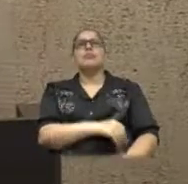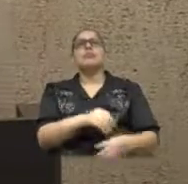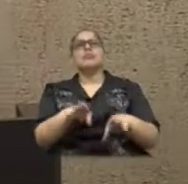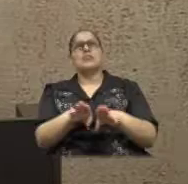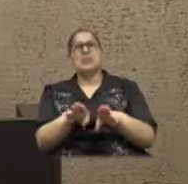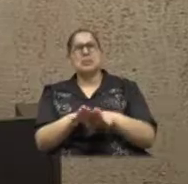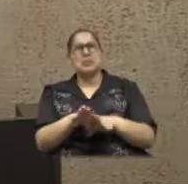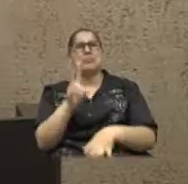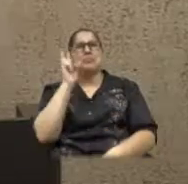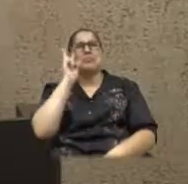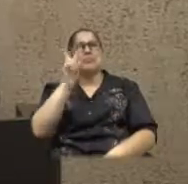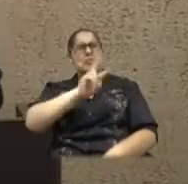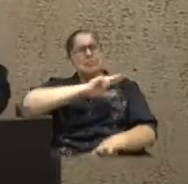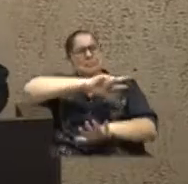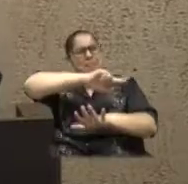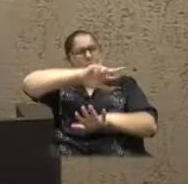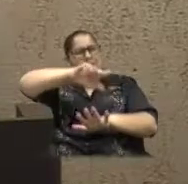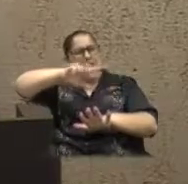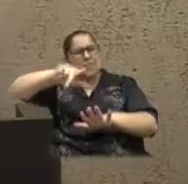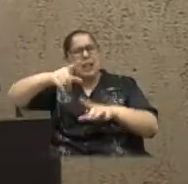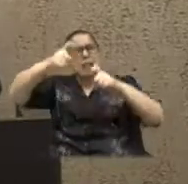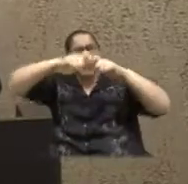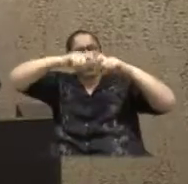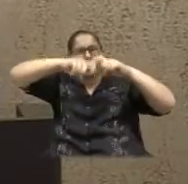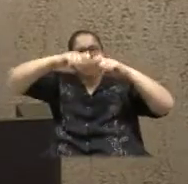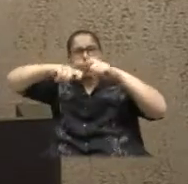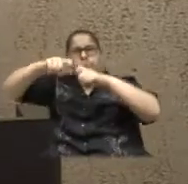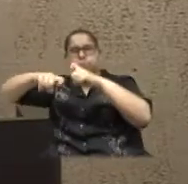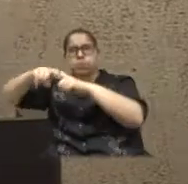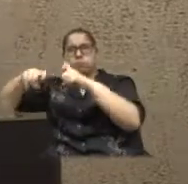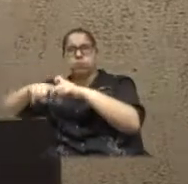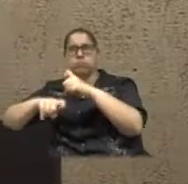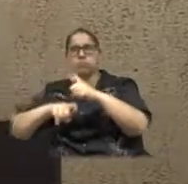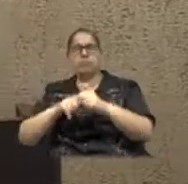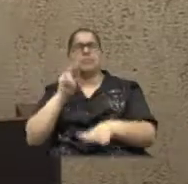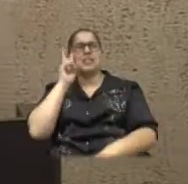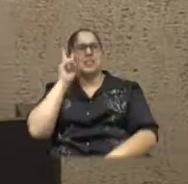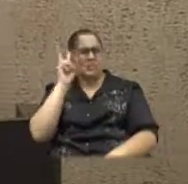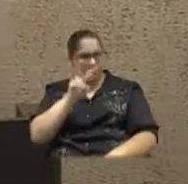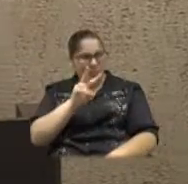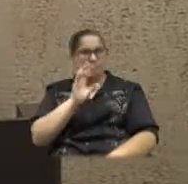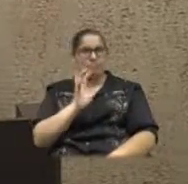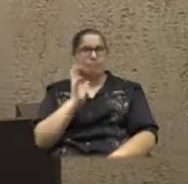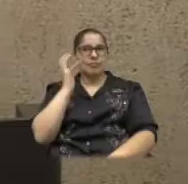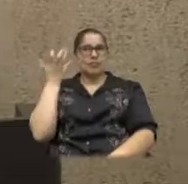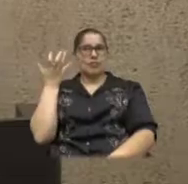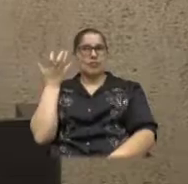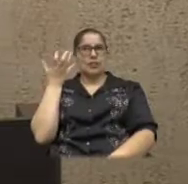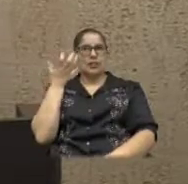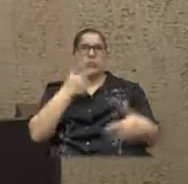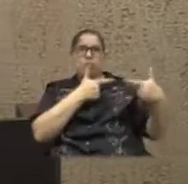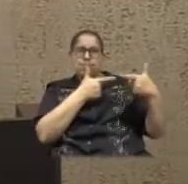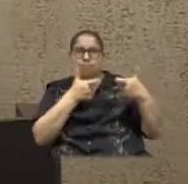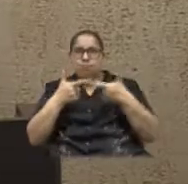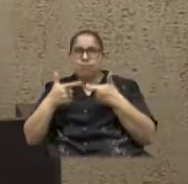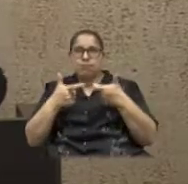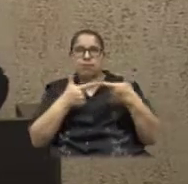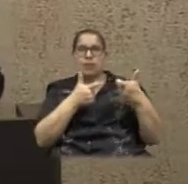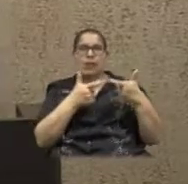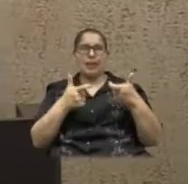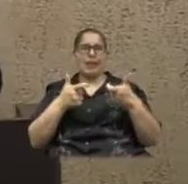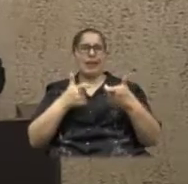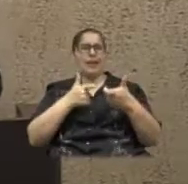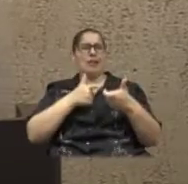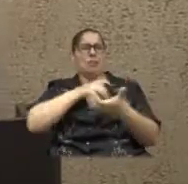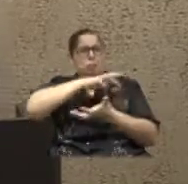gente já vê. Estupro de vulneráveis, a gente já vê, não é? Guerras, a gente está vendo.